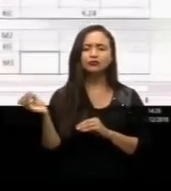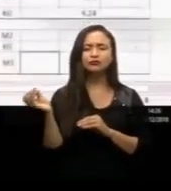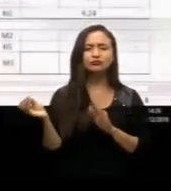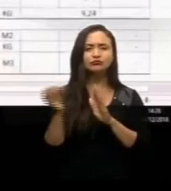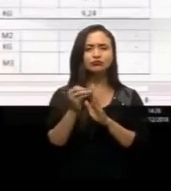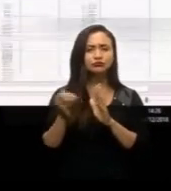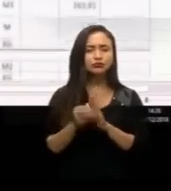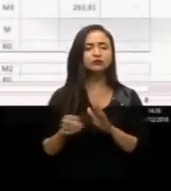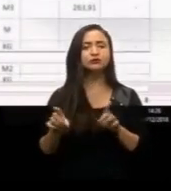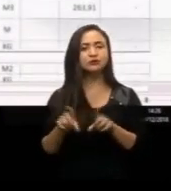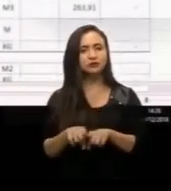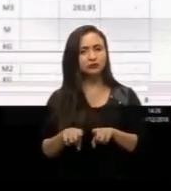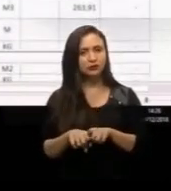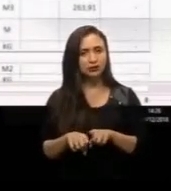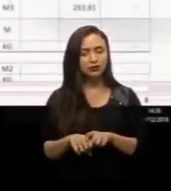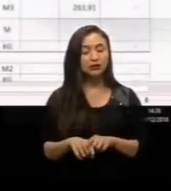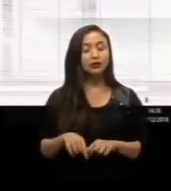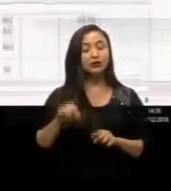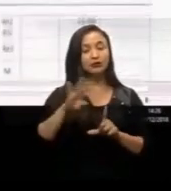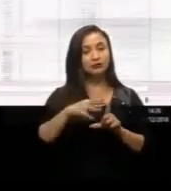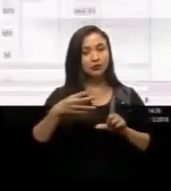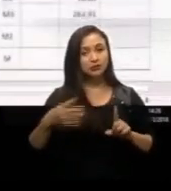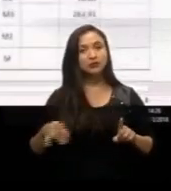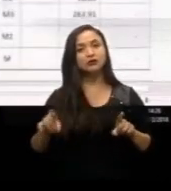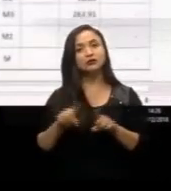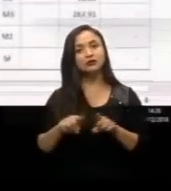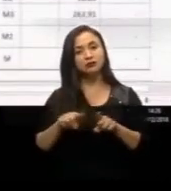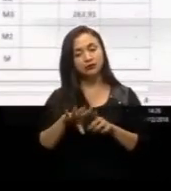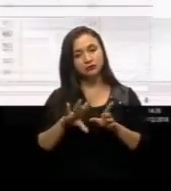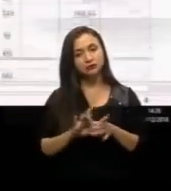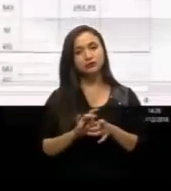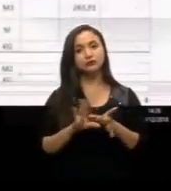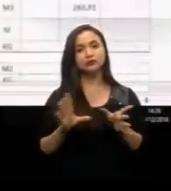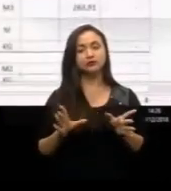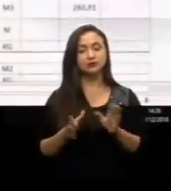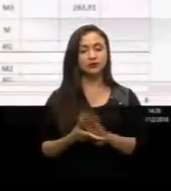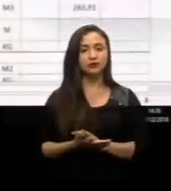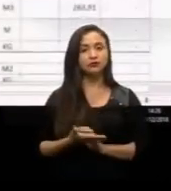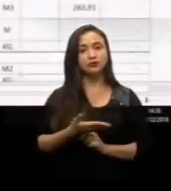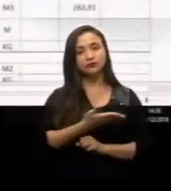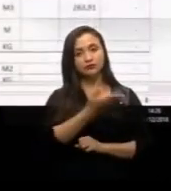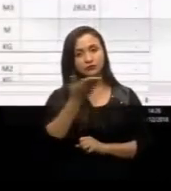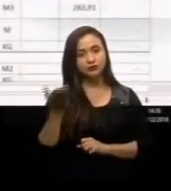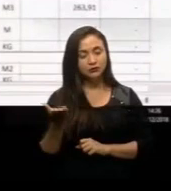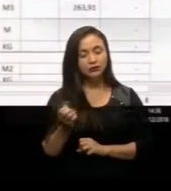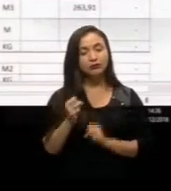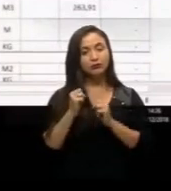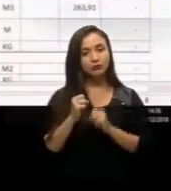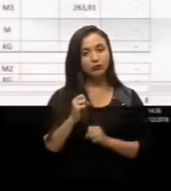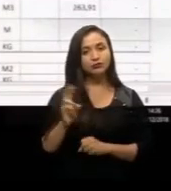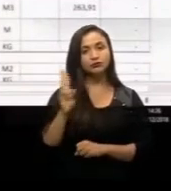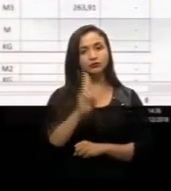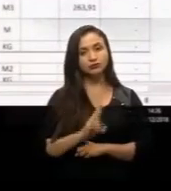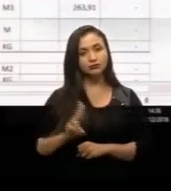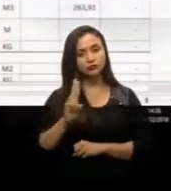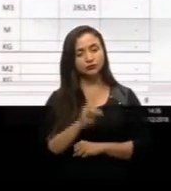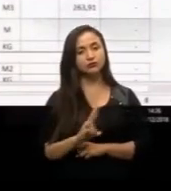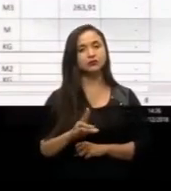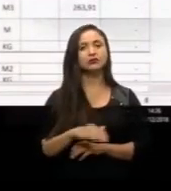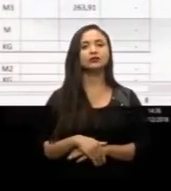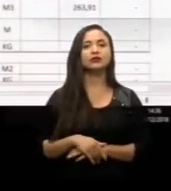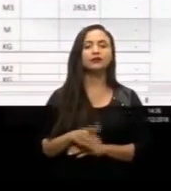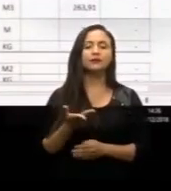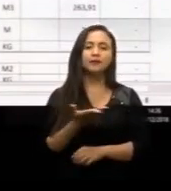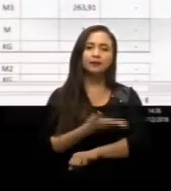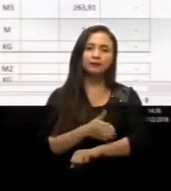E essa planilha também vai estar disponibilizada, tá? Para você poder utilizar ela na sua